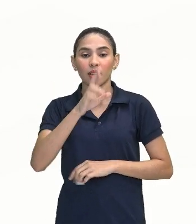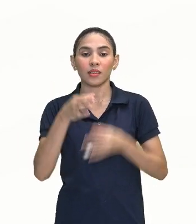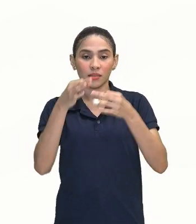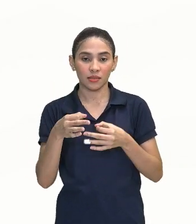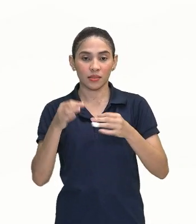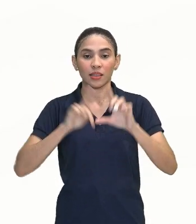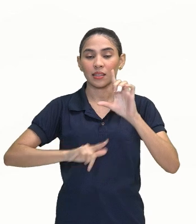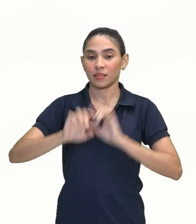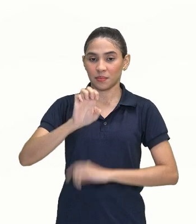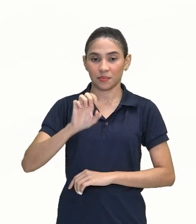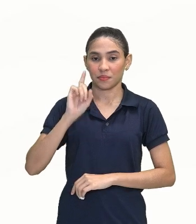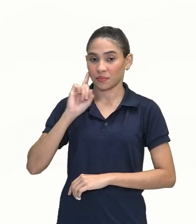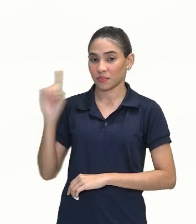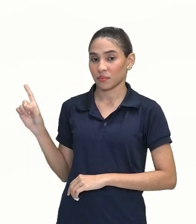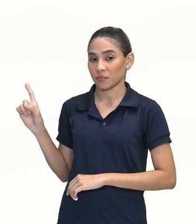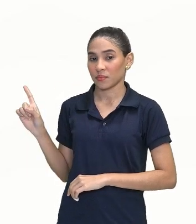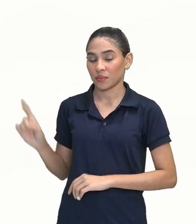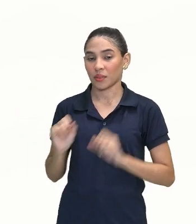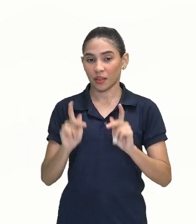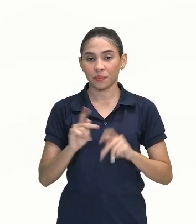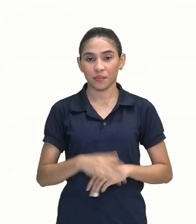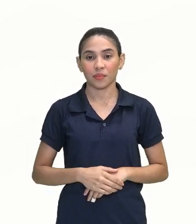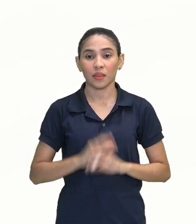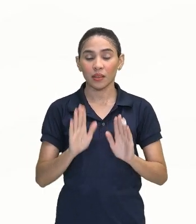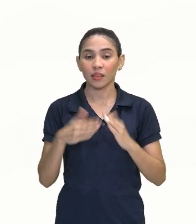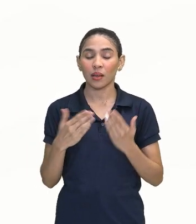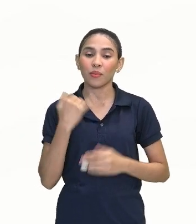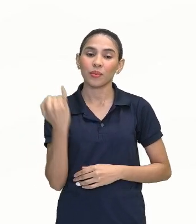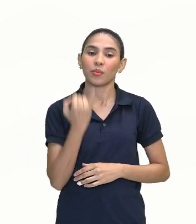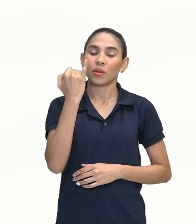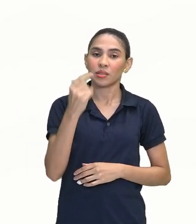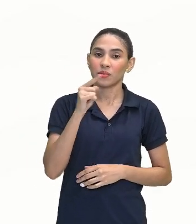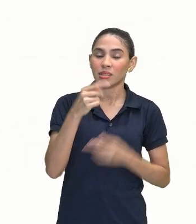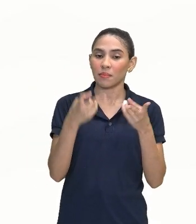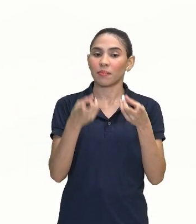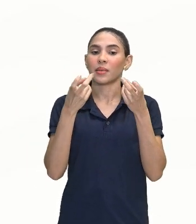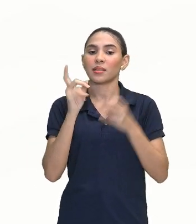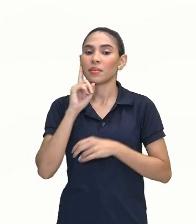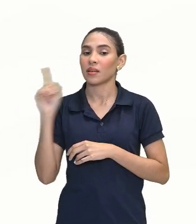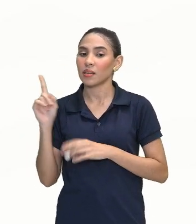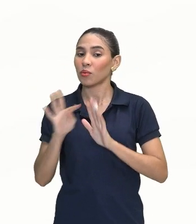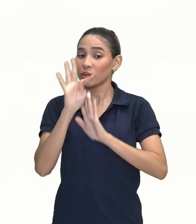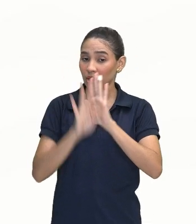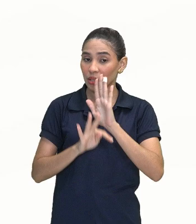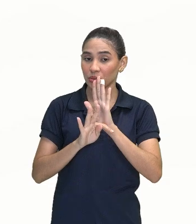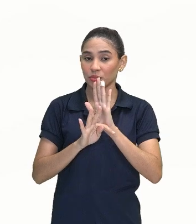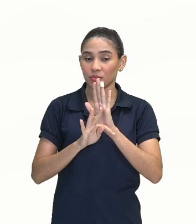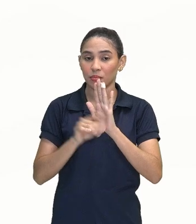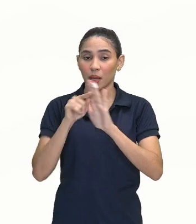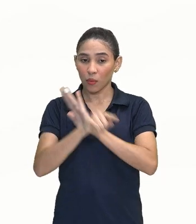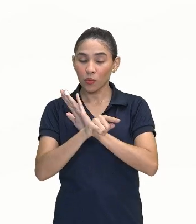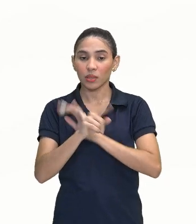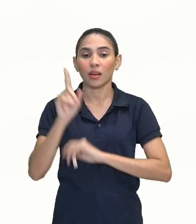é a alternativa E, tá bom, gente? Então, é muito importante você perceber o texto da questão, tá?